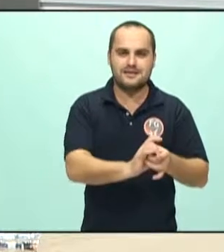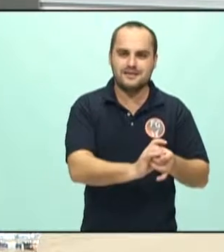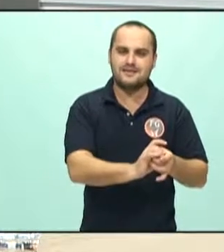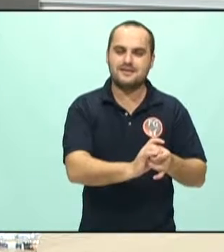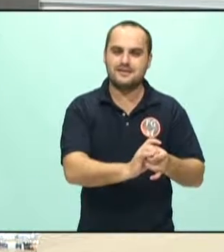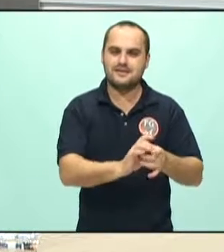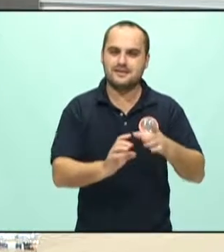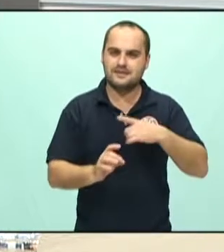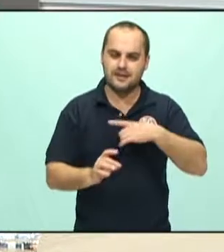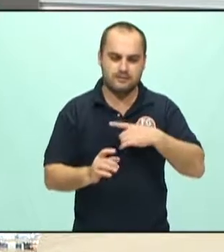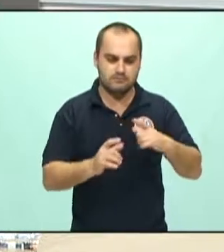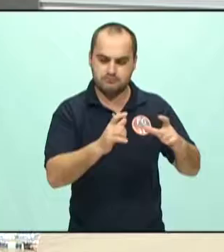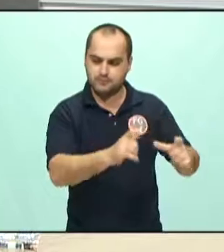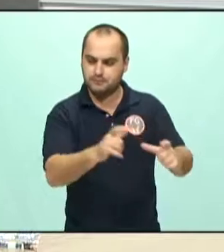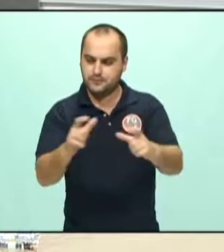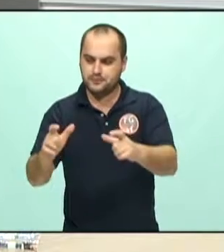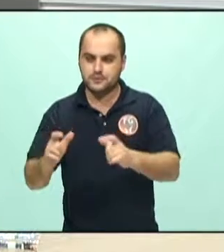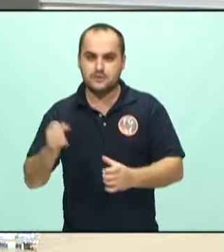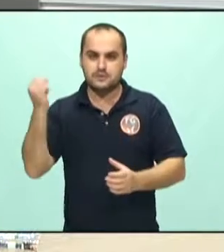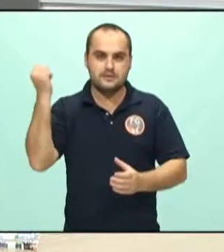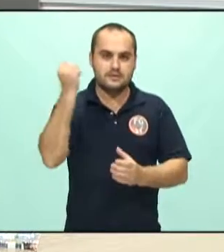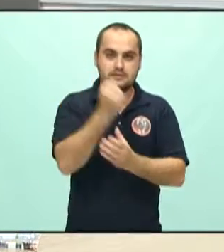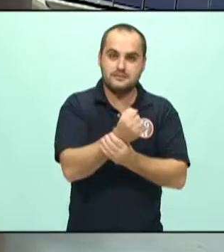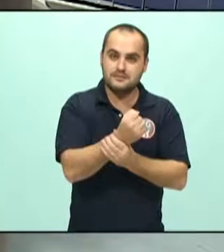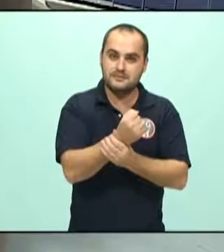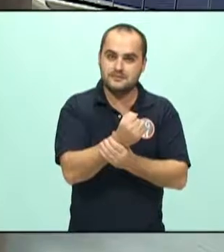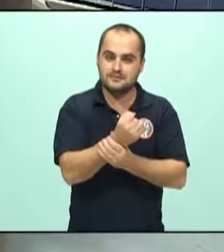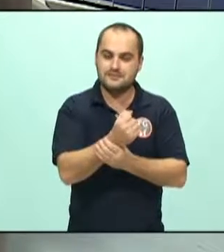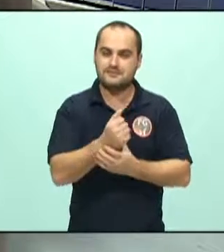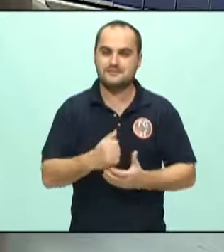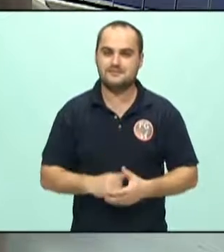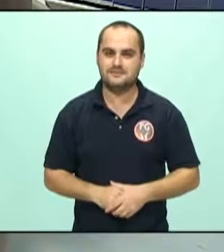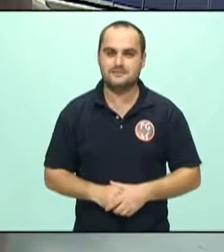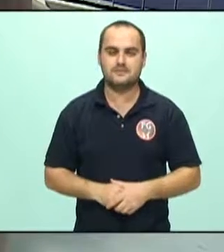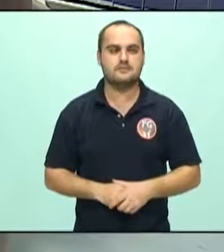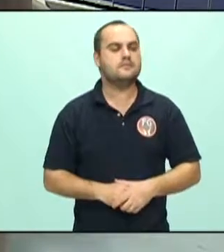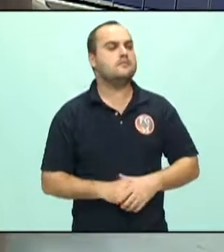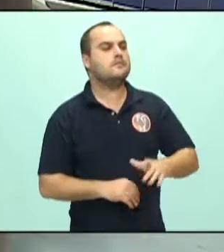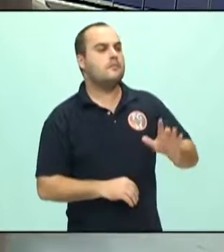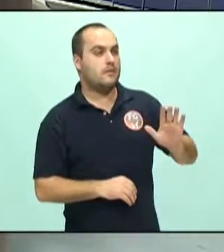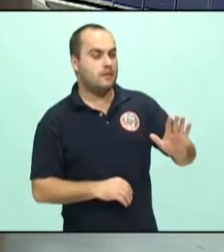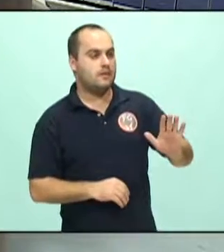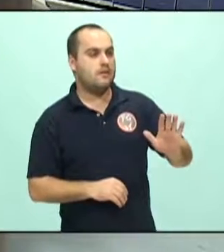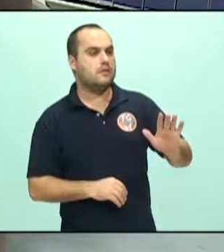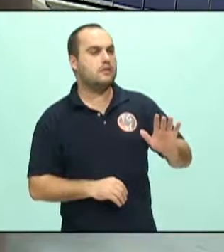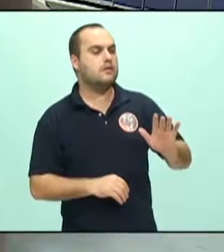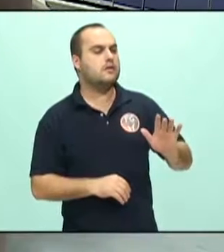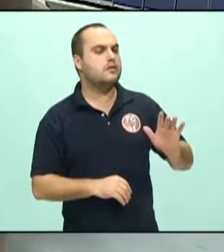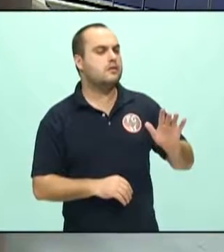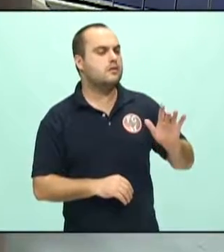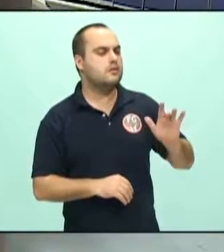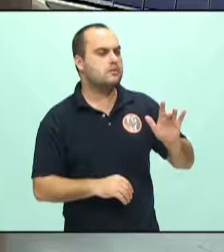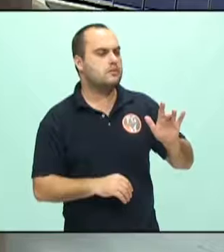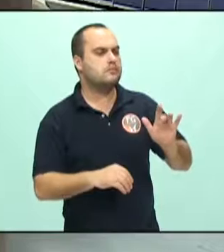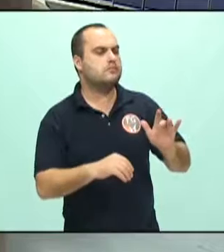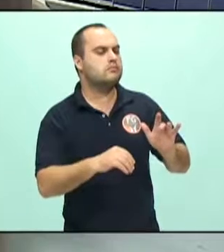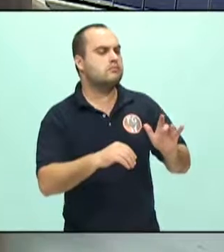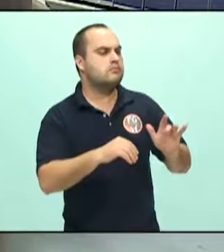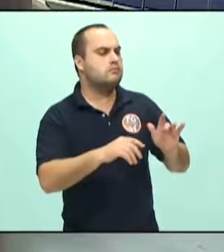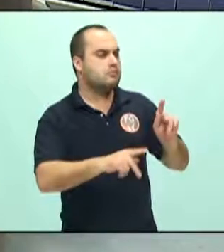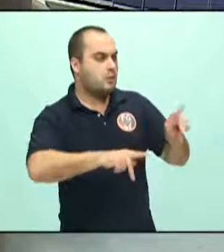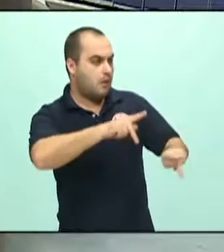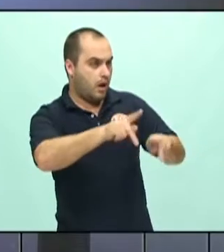da sustentabilidade tão forte esse ano natália público alvo foram os alunos do 2º ao 5º ano da rede municipal